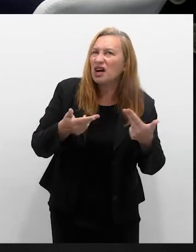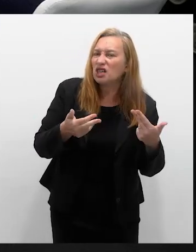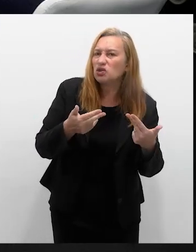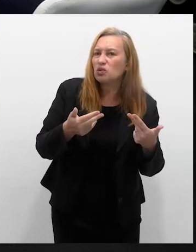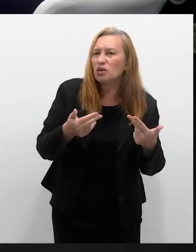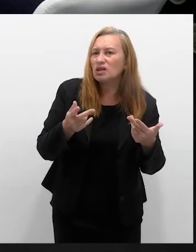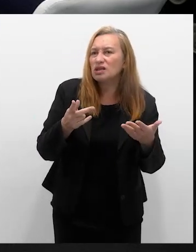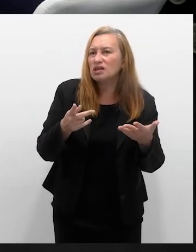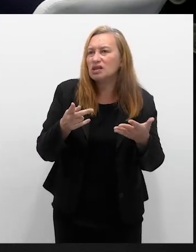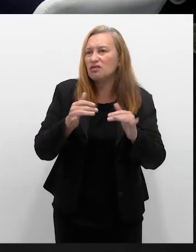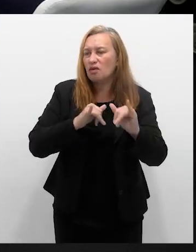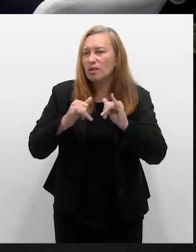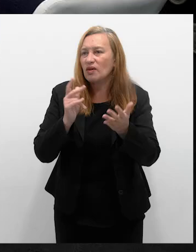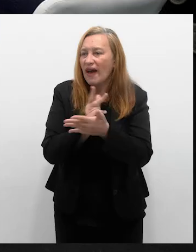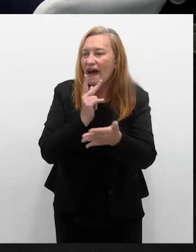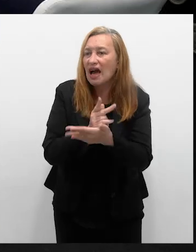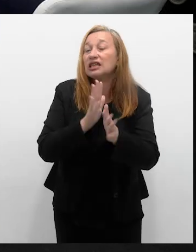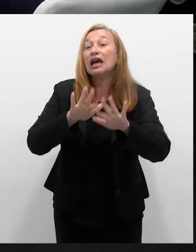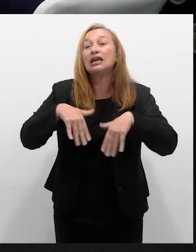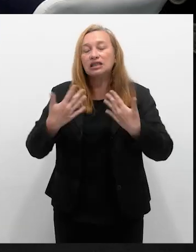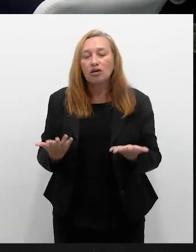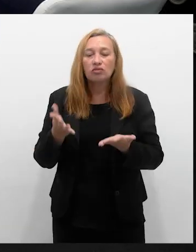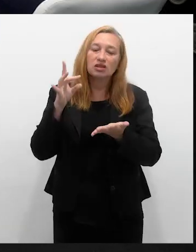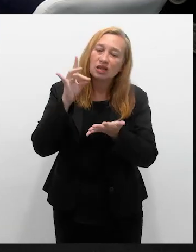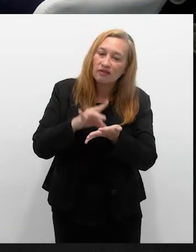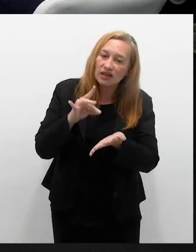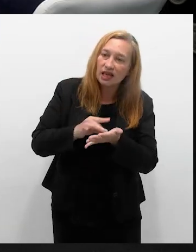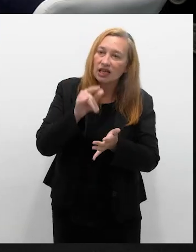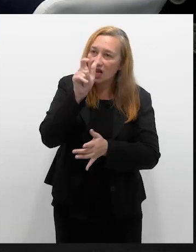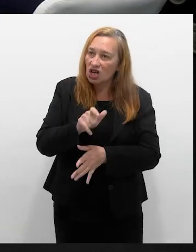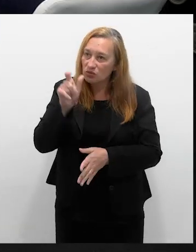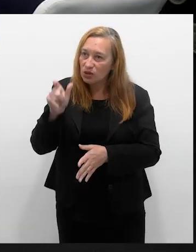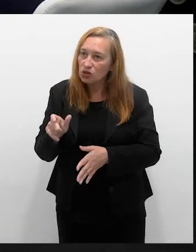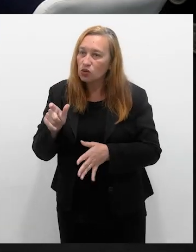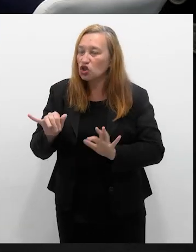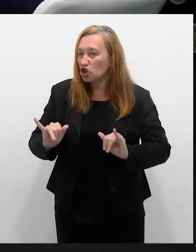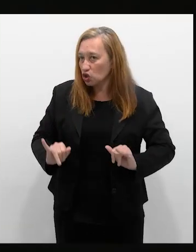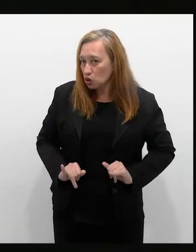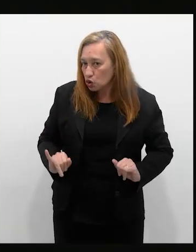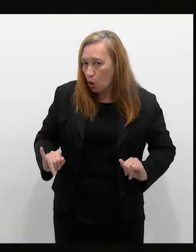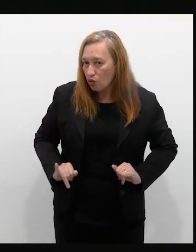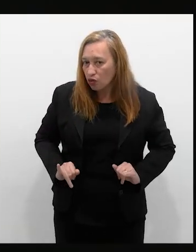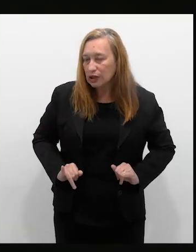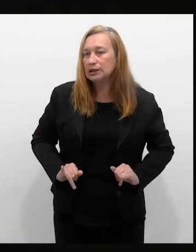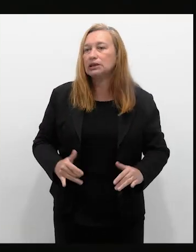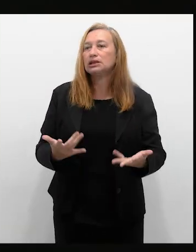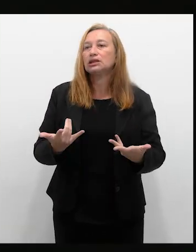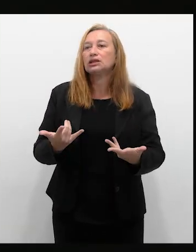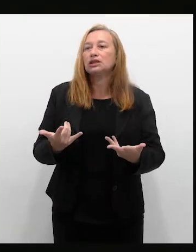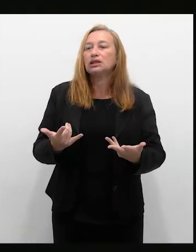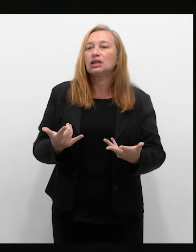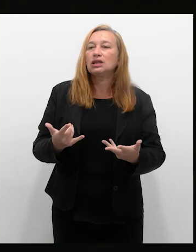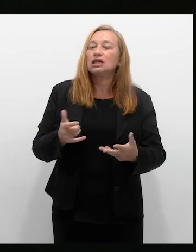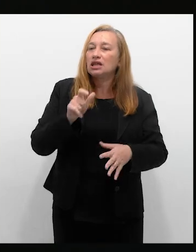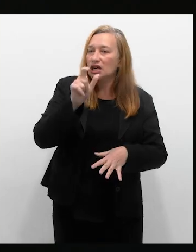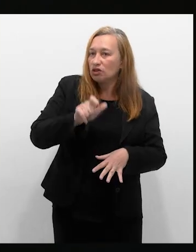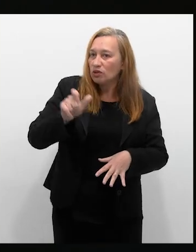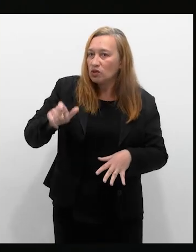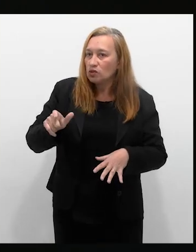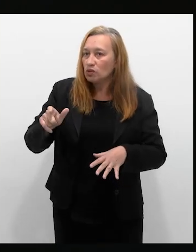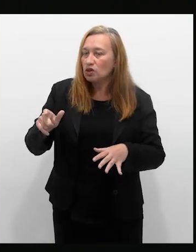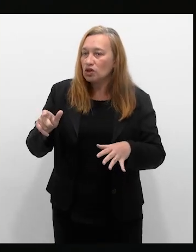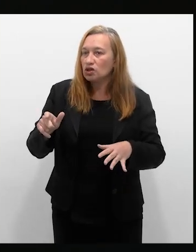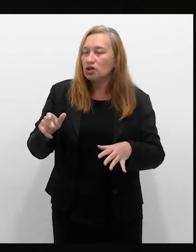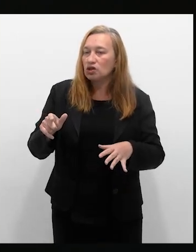desinformação sendo circulada. Então, na verdade, as pessoas que sofrem e as pessoas que convivem